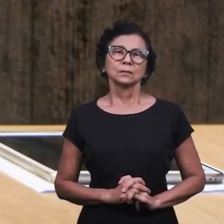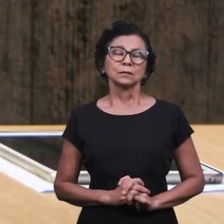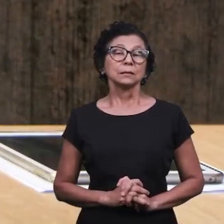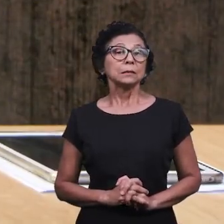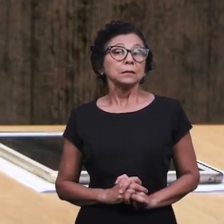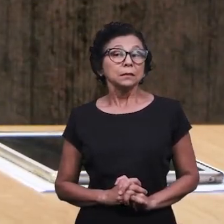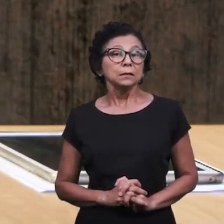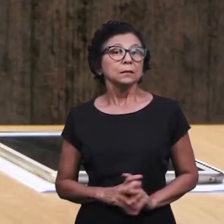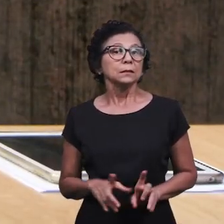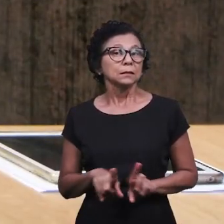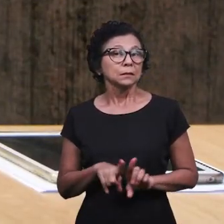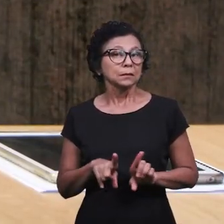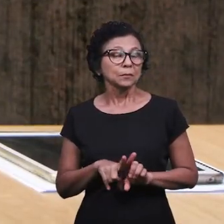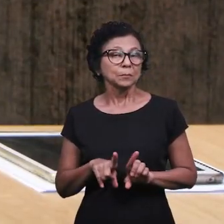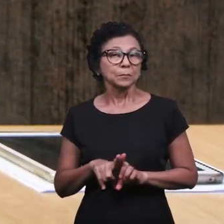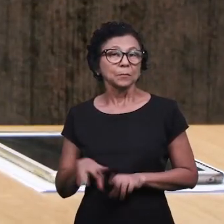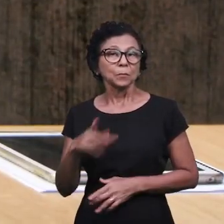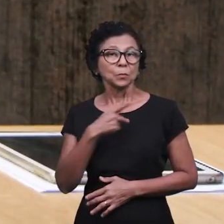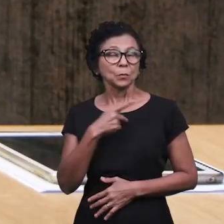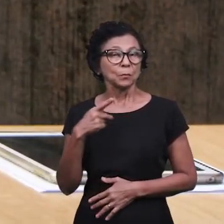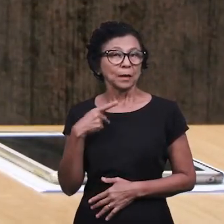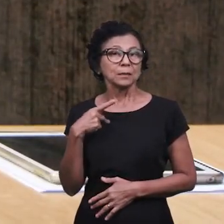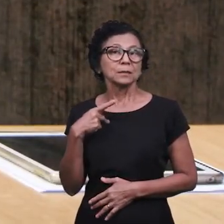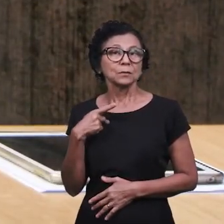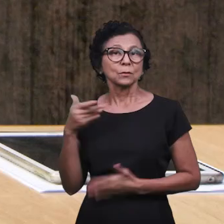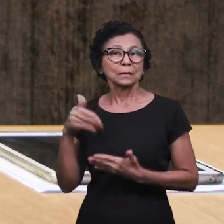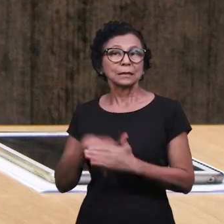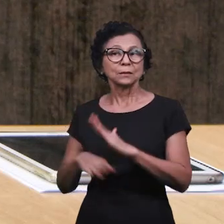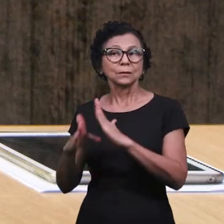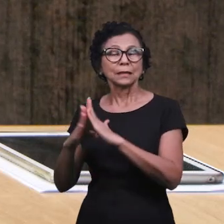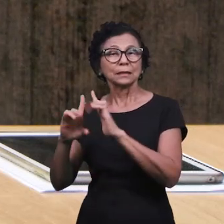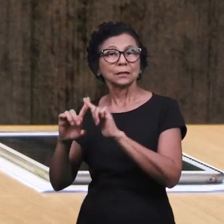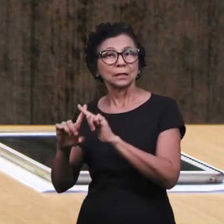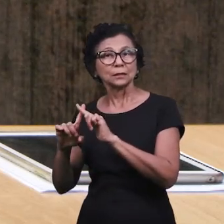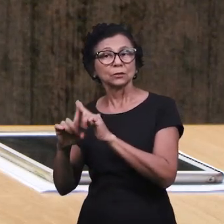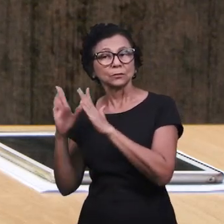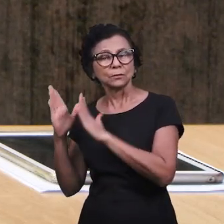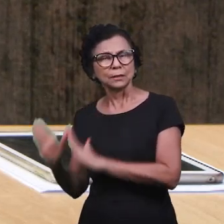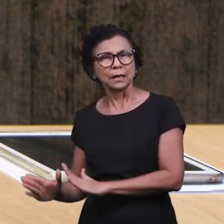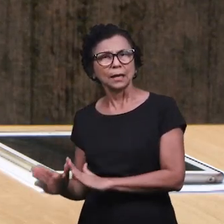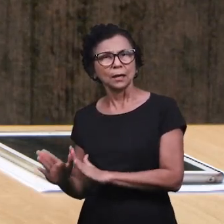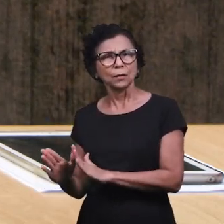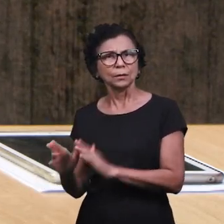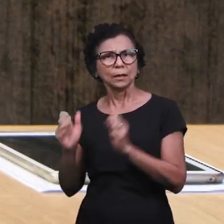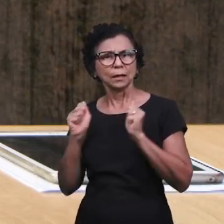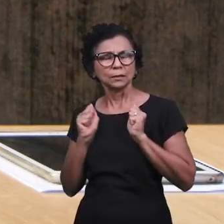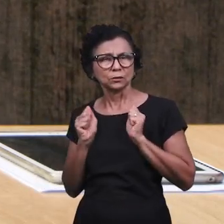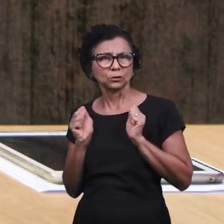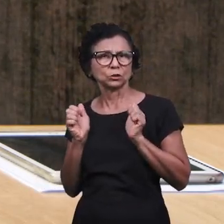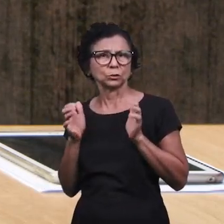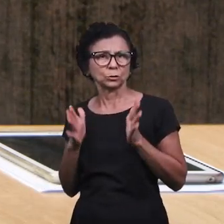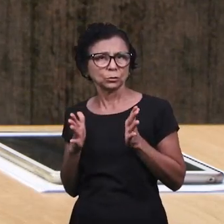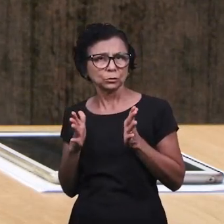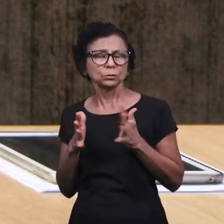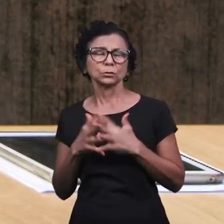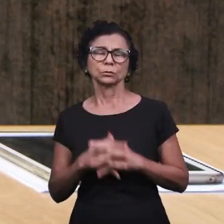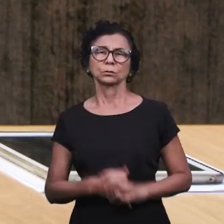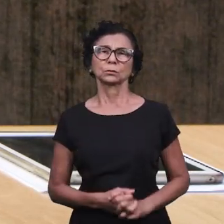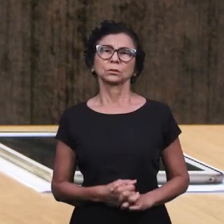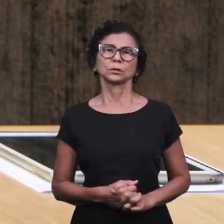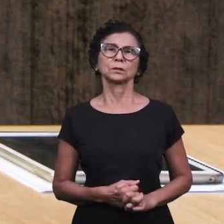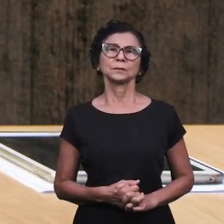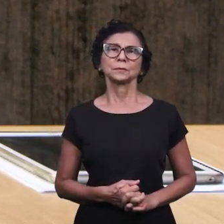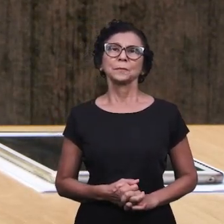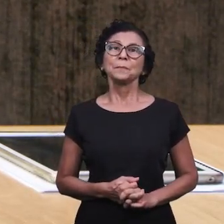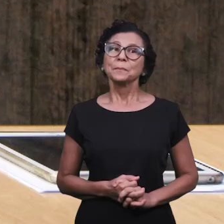do rebanho, no meio da igreja fiel, ela é uma ação que é através de uma ação